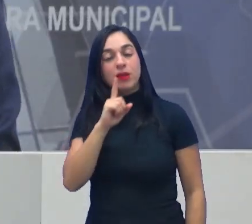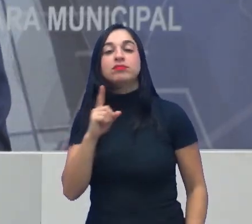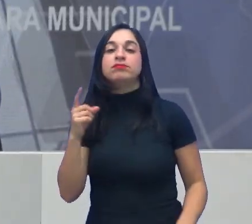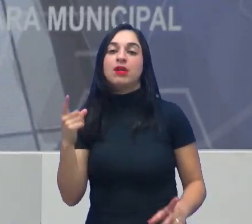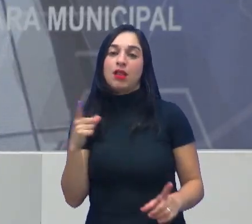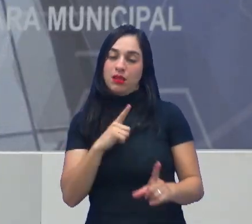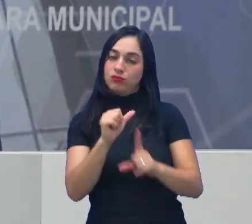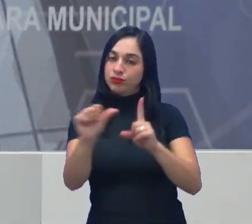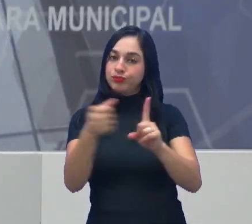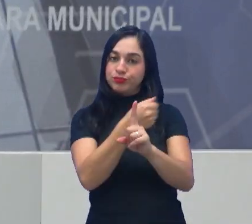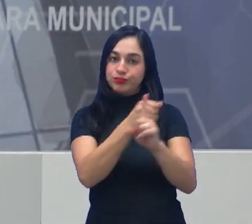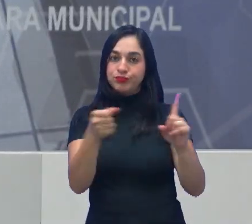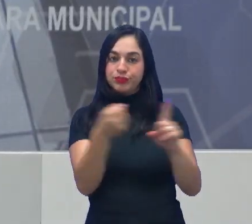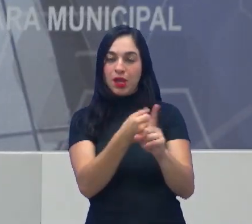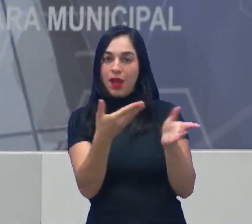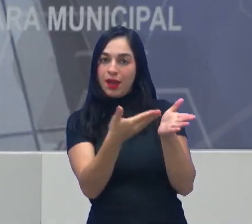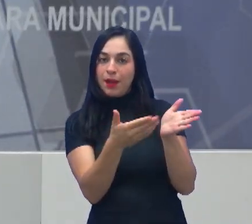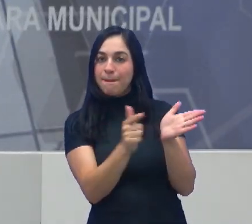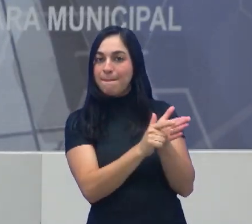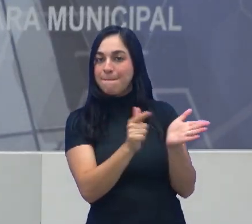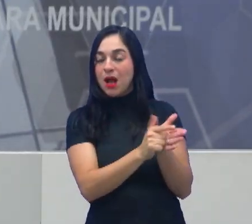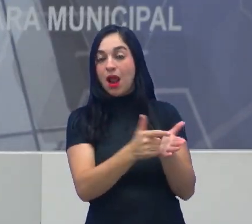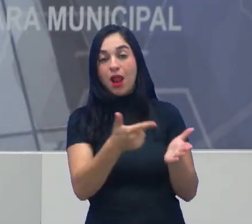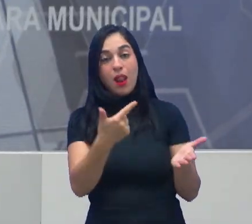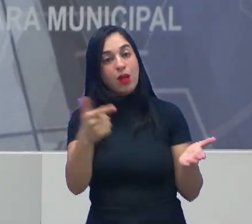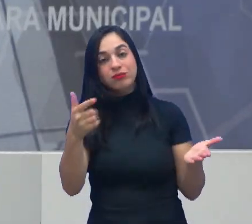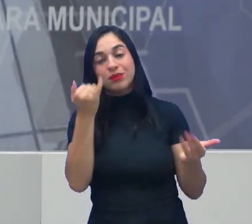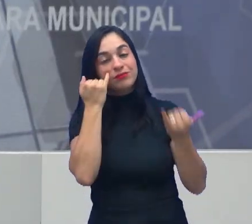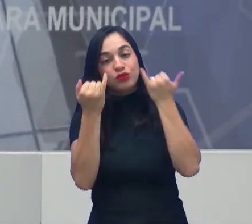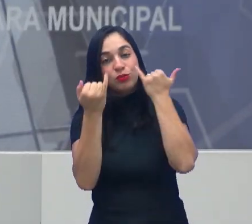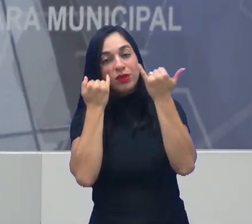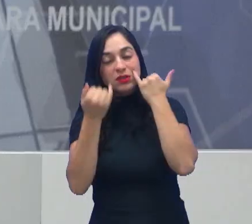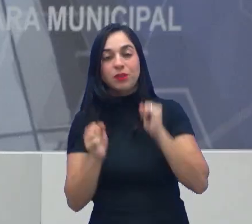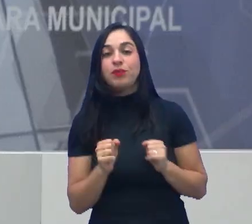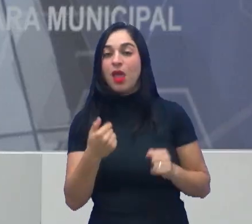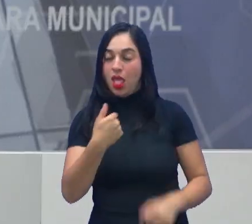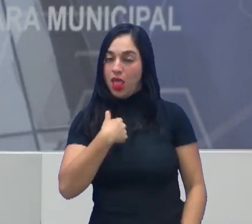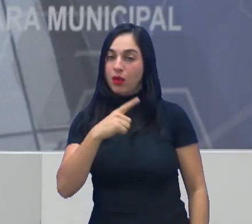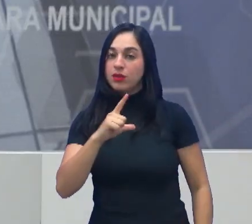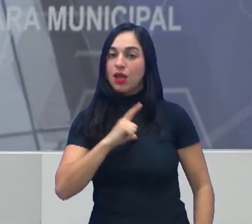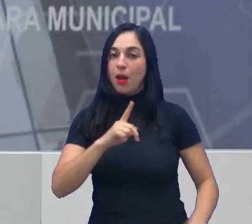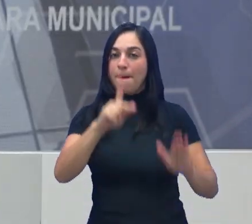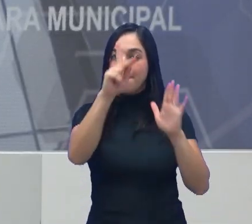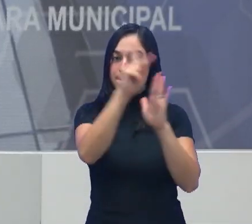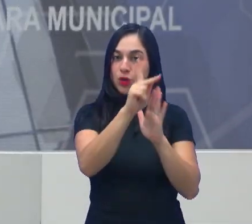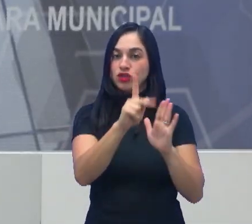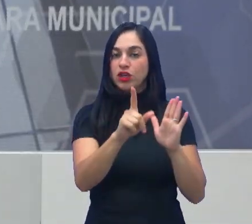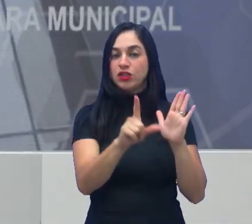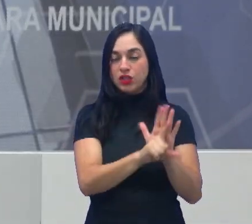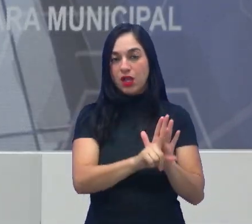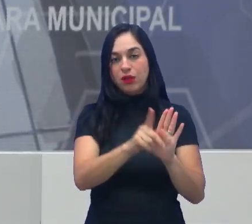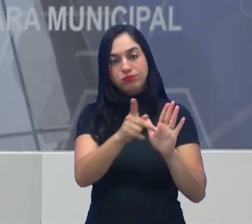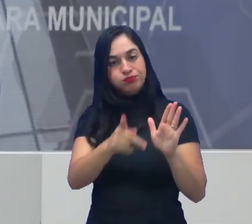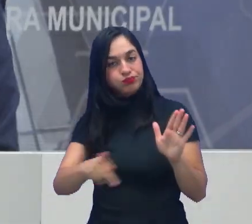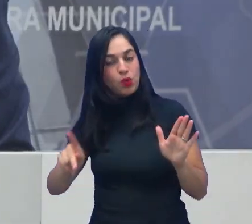na cartilha. Inclusive, eu tenho uma lei aqui, um projeto de lei tramitando, para instituir como